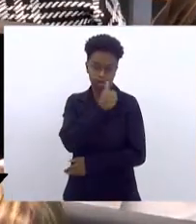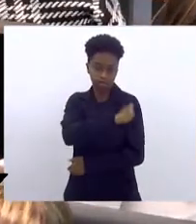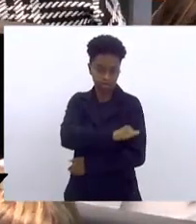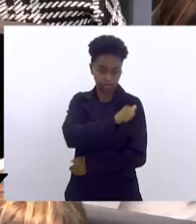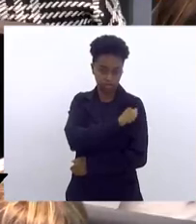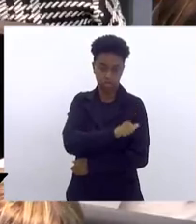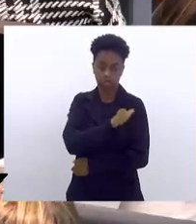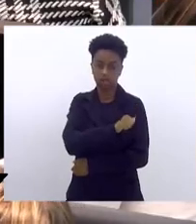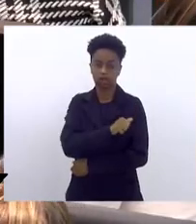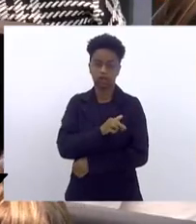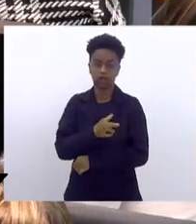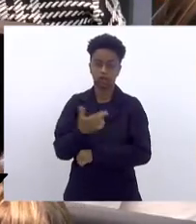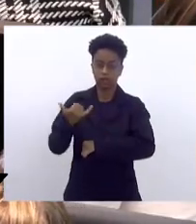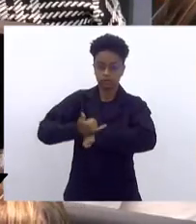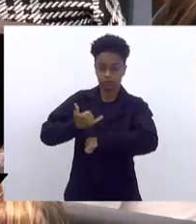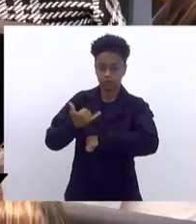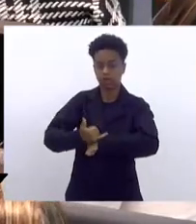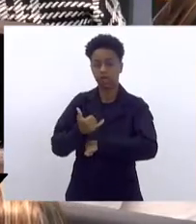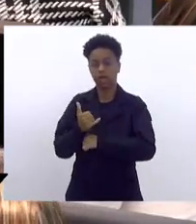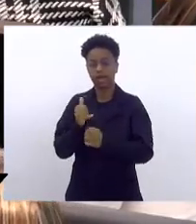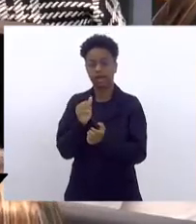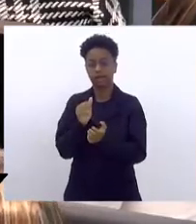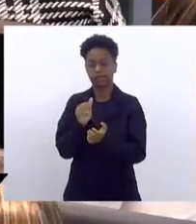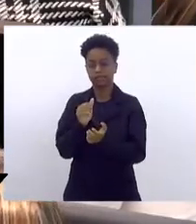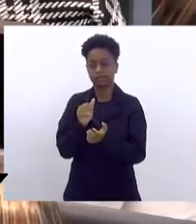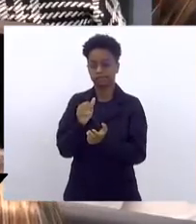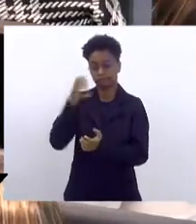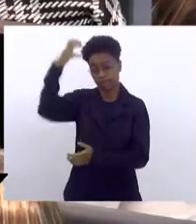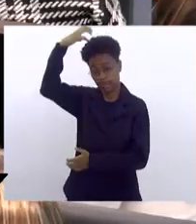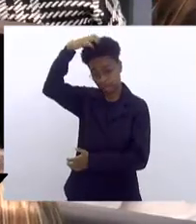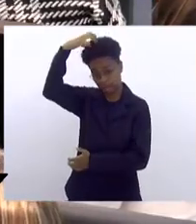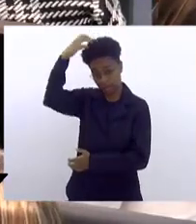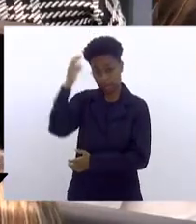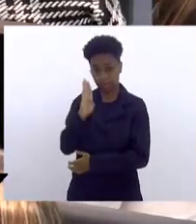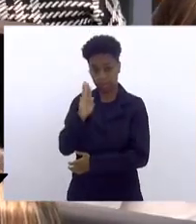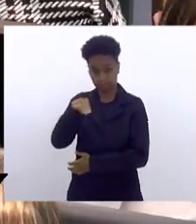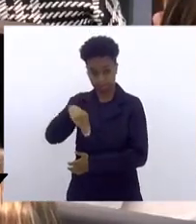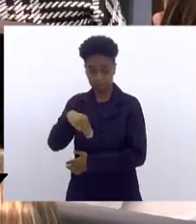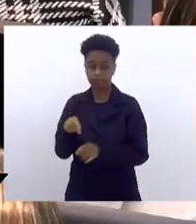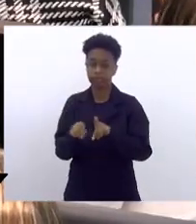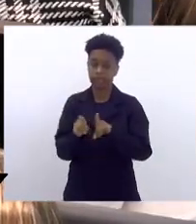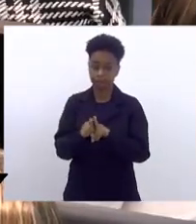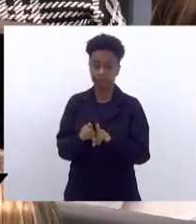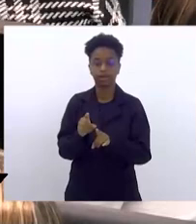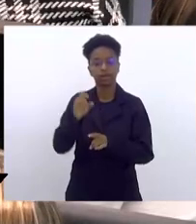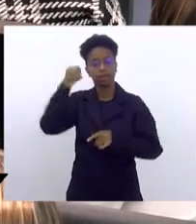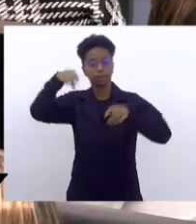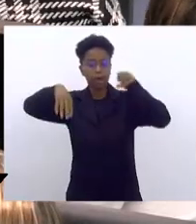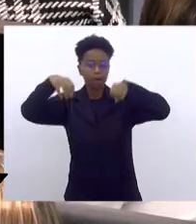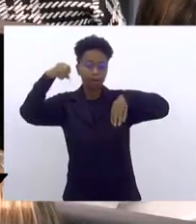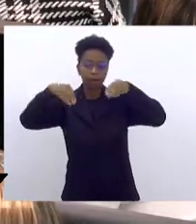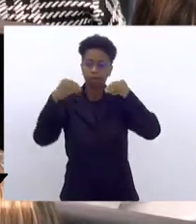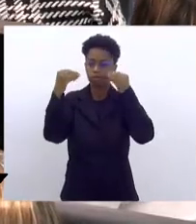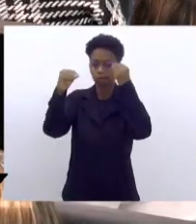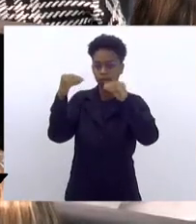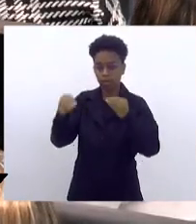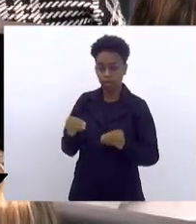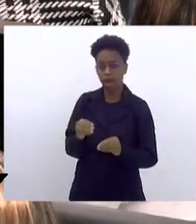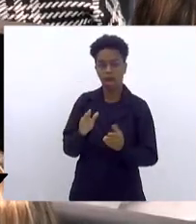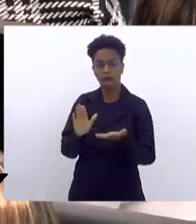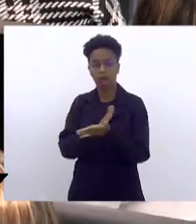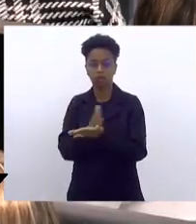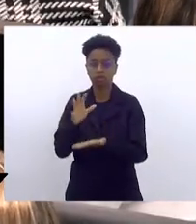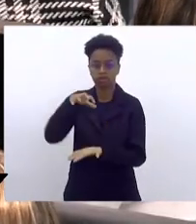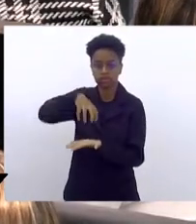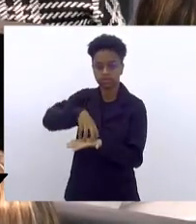Janeiro, Volta Redonda, Angra, Barra Manso, e algumas cidades acataram também, e vão estar iluminando algumas sedes